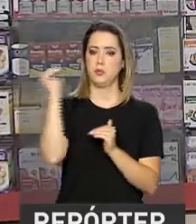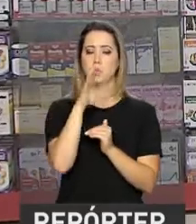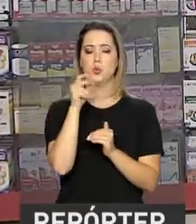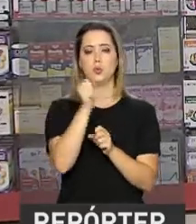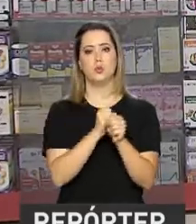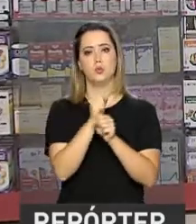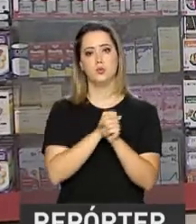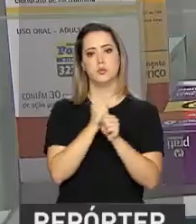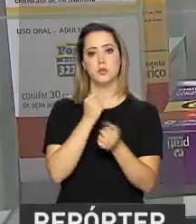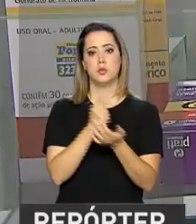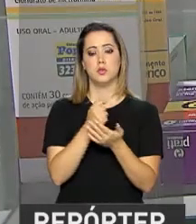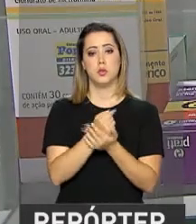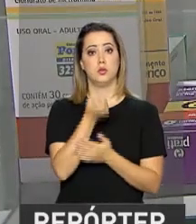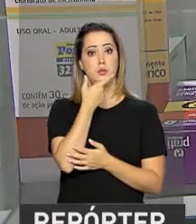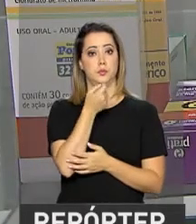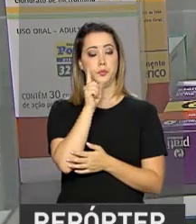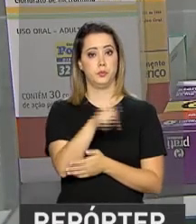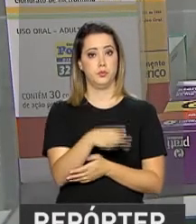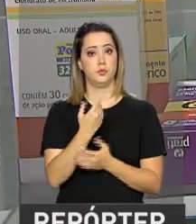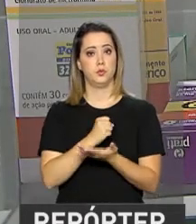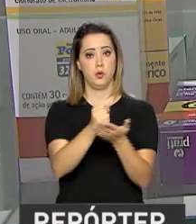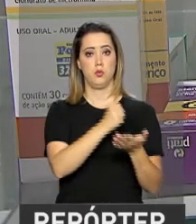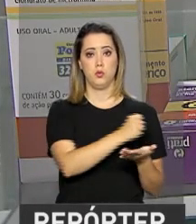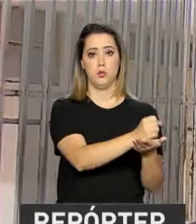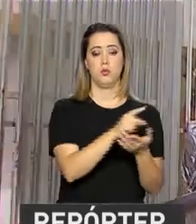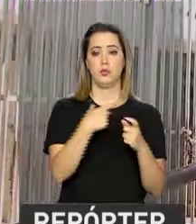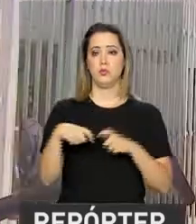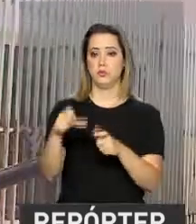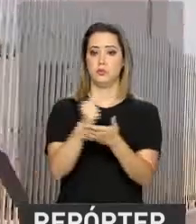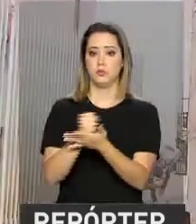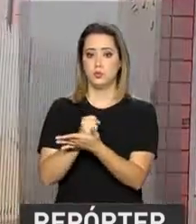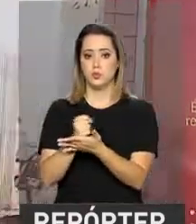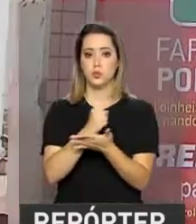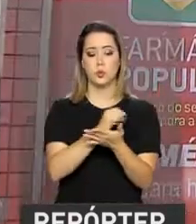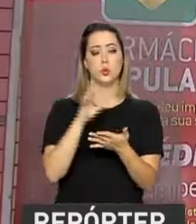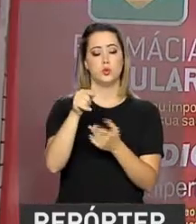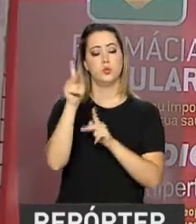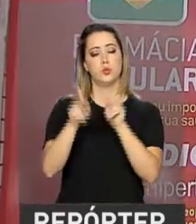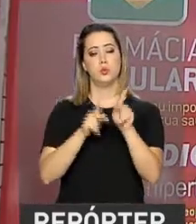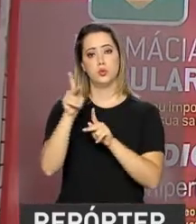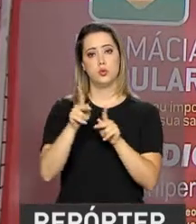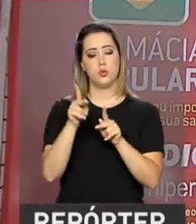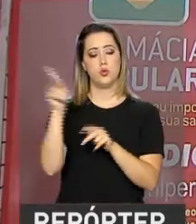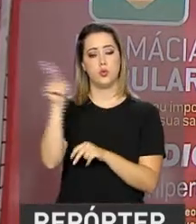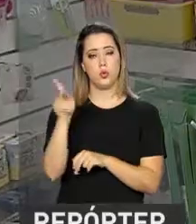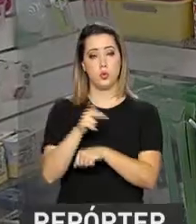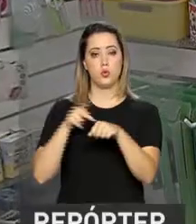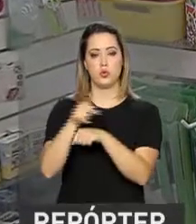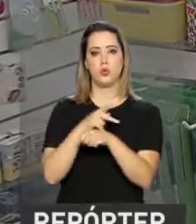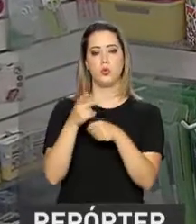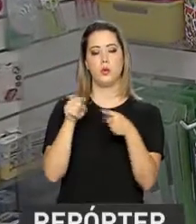ano para aquisição de remédios que serão distribuídos nas unidades de saúde de todo o país e muitos